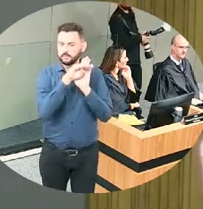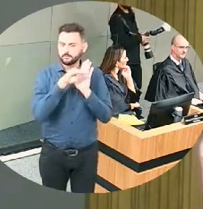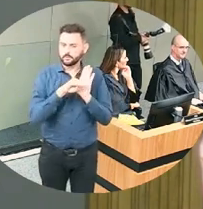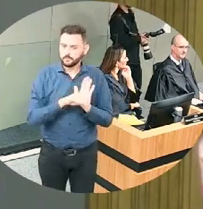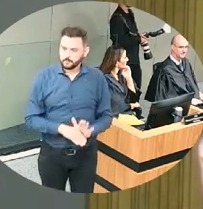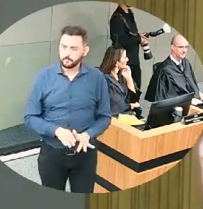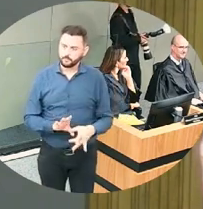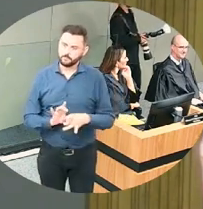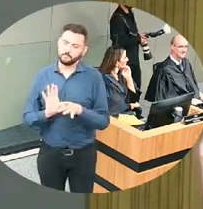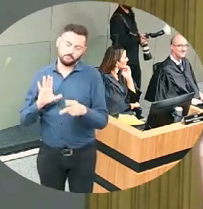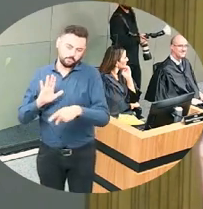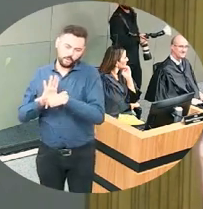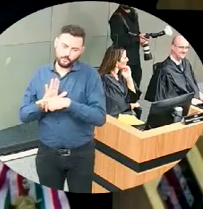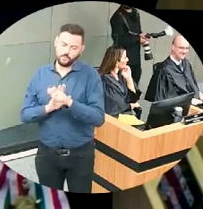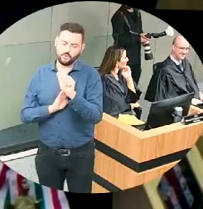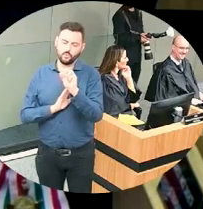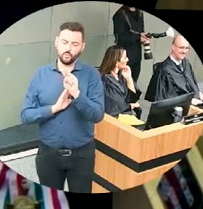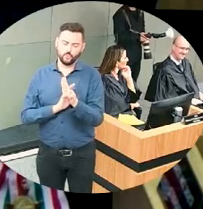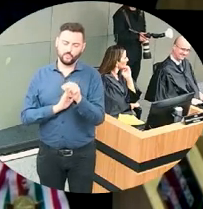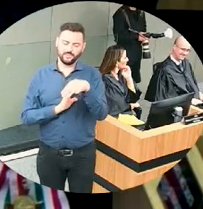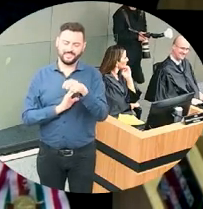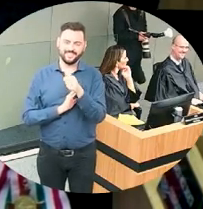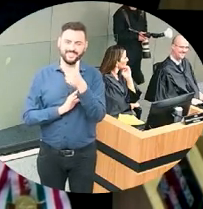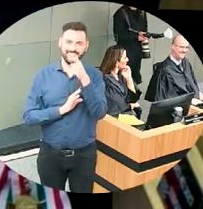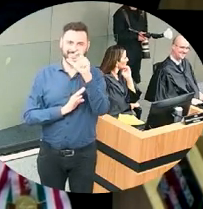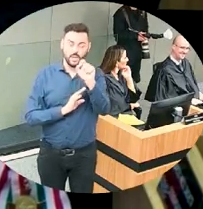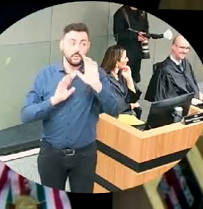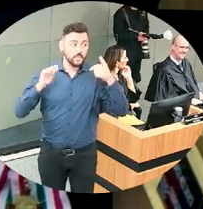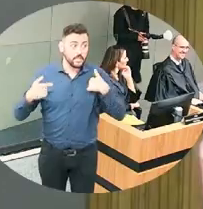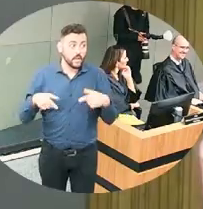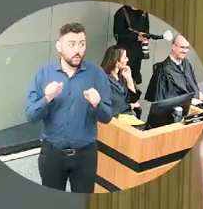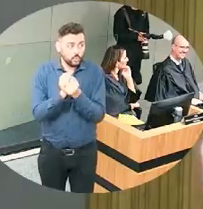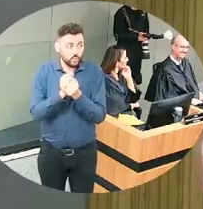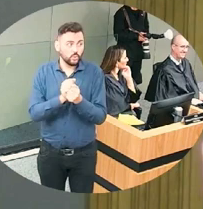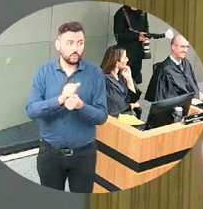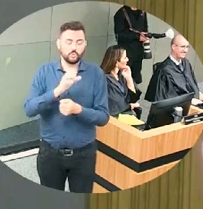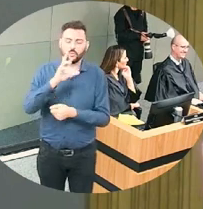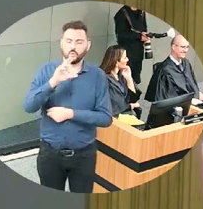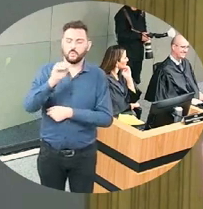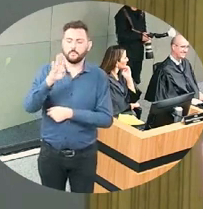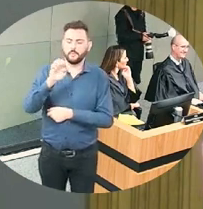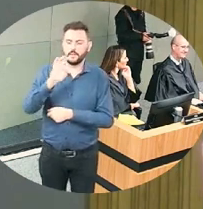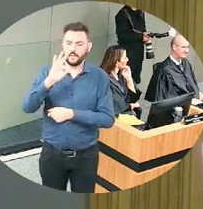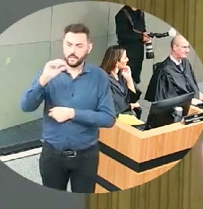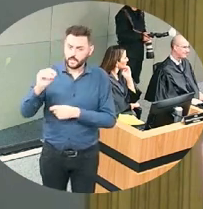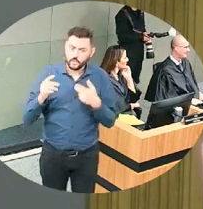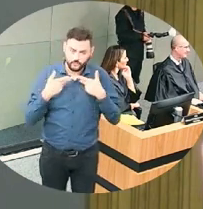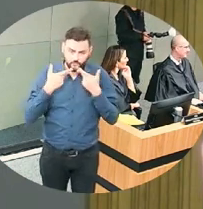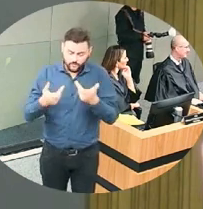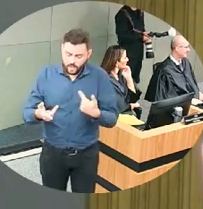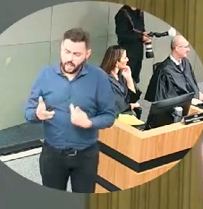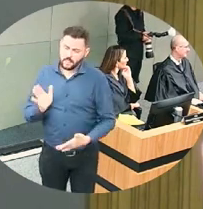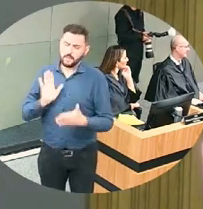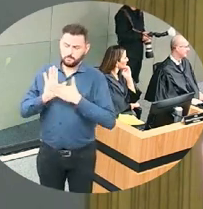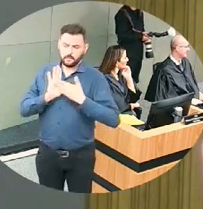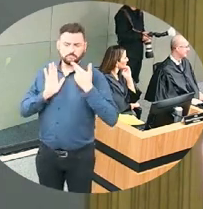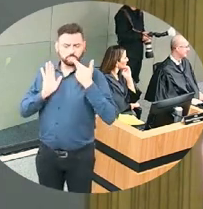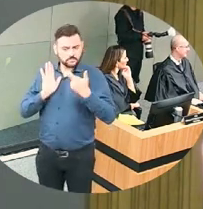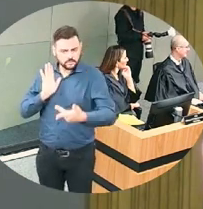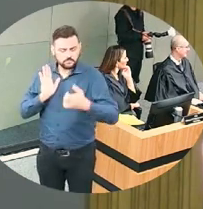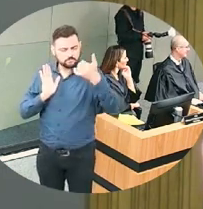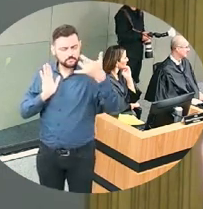Contas da união e para constar Eu Roberto de Almeida secretário geral judiciário subscrevi o presente